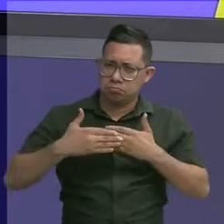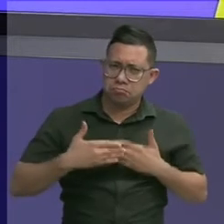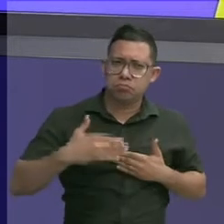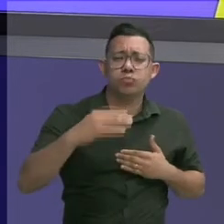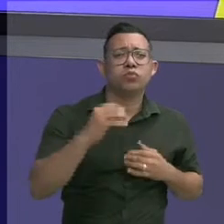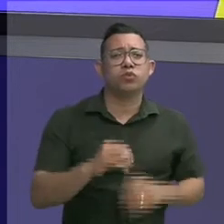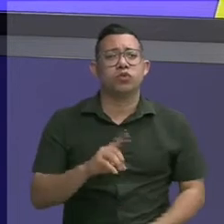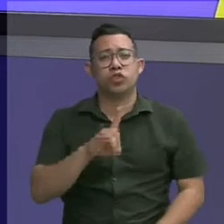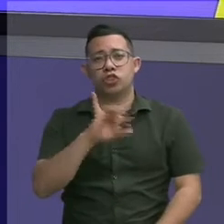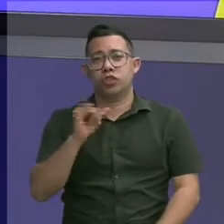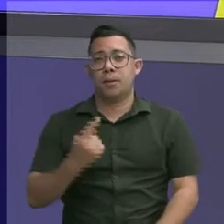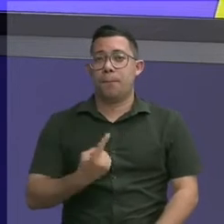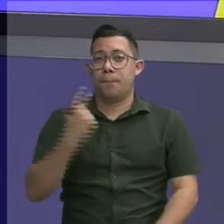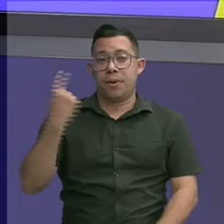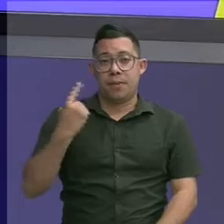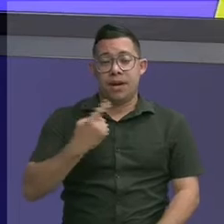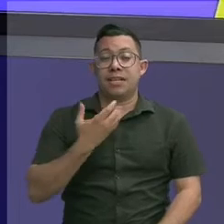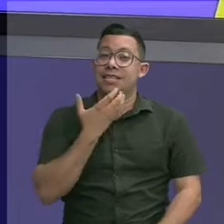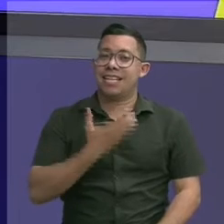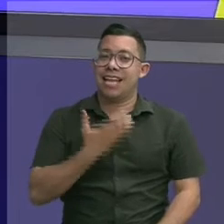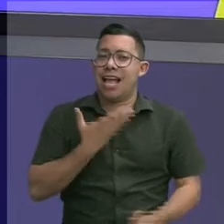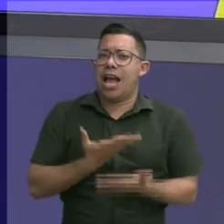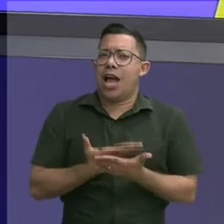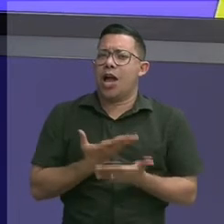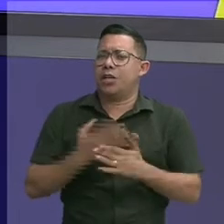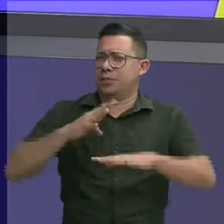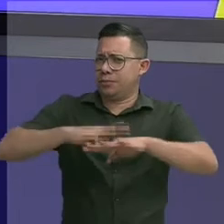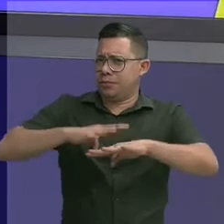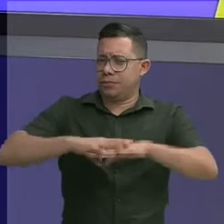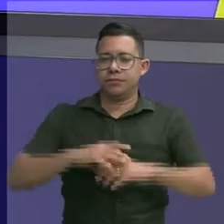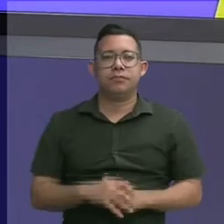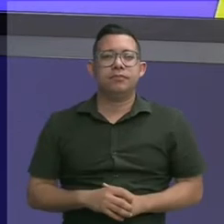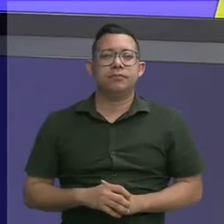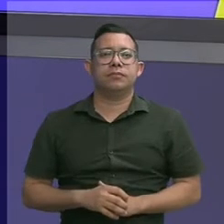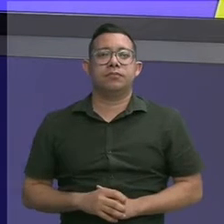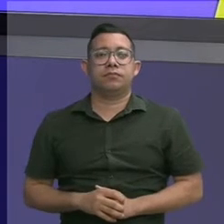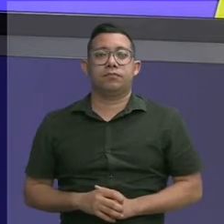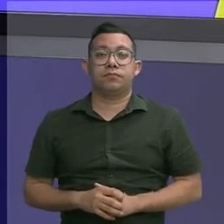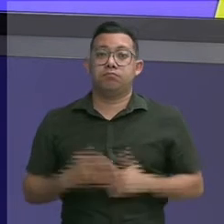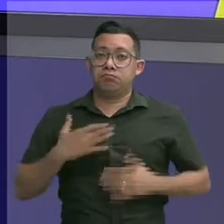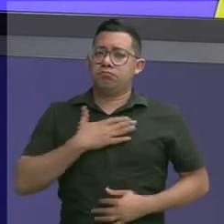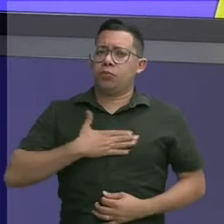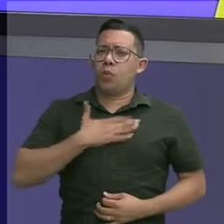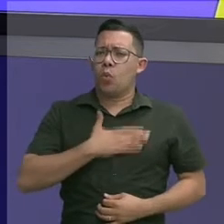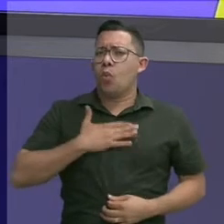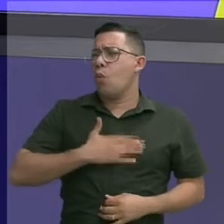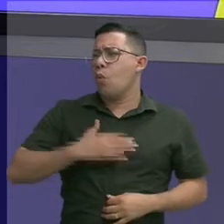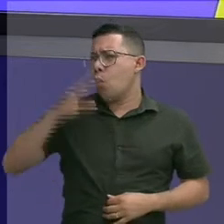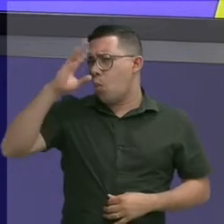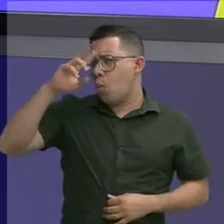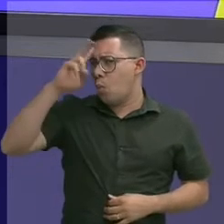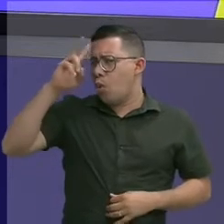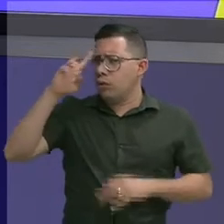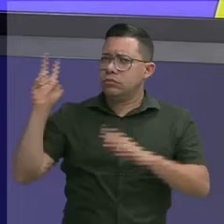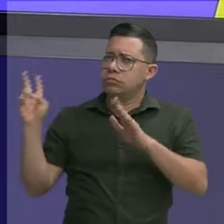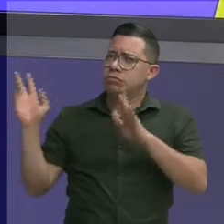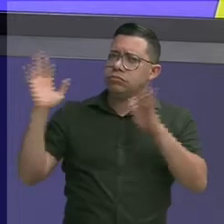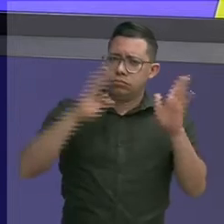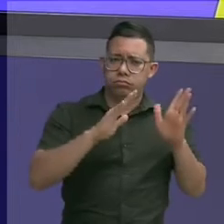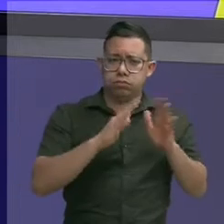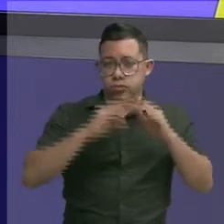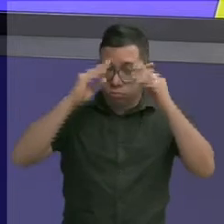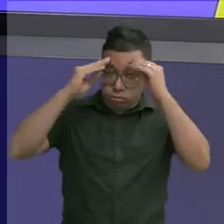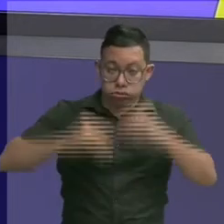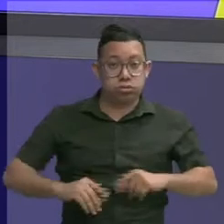dia primeiro de dezembro para mais uma aula de matemática eu gente gosta de relembrar aqui para vocês